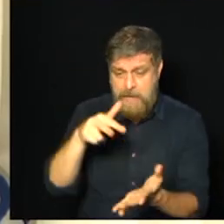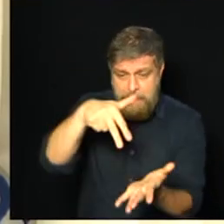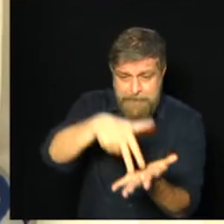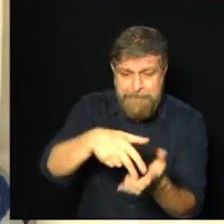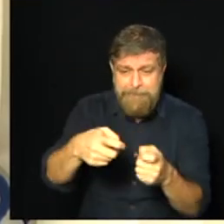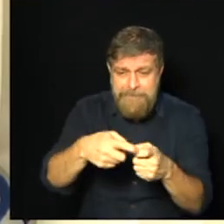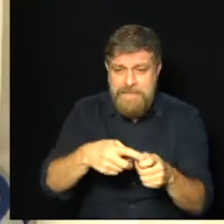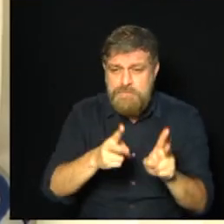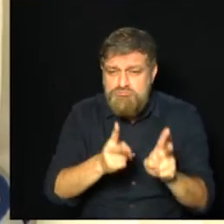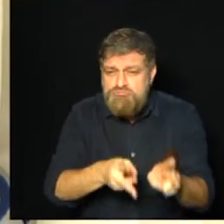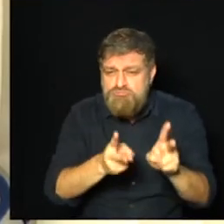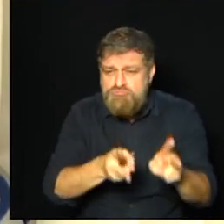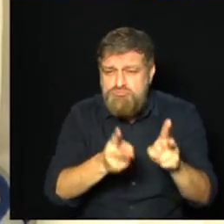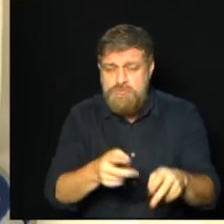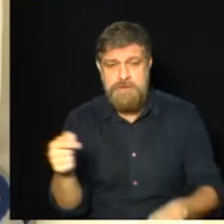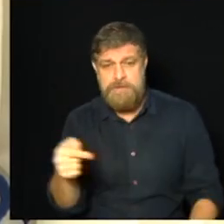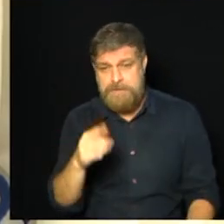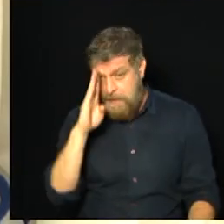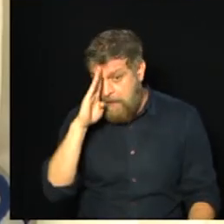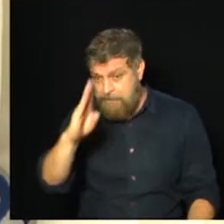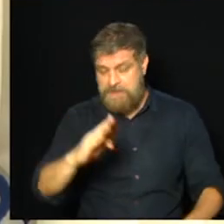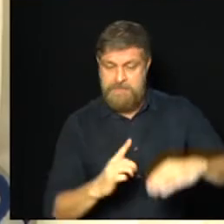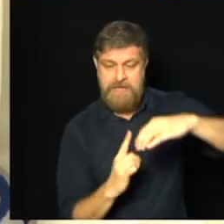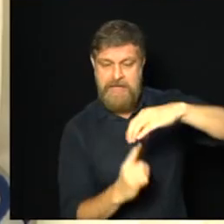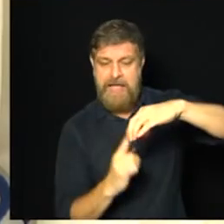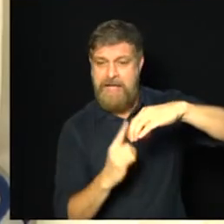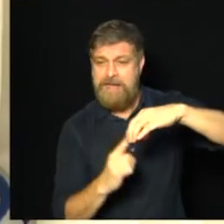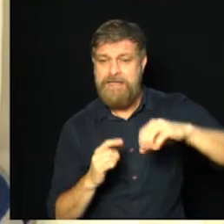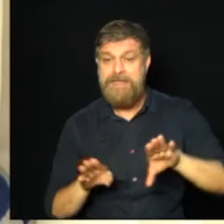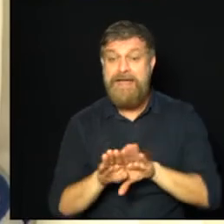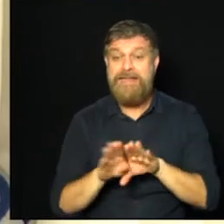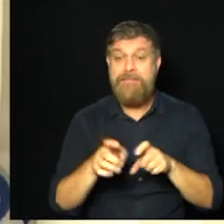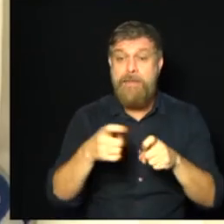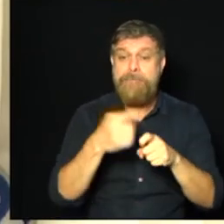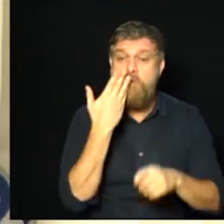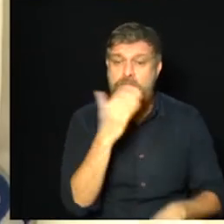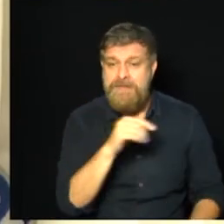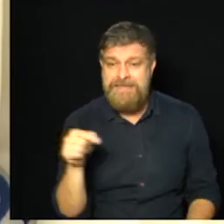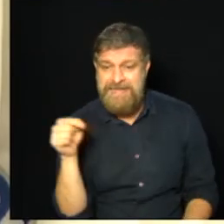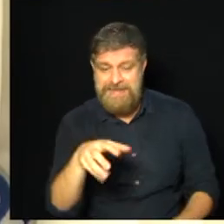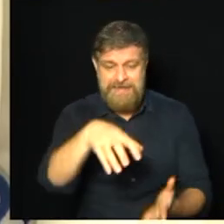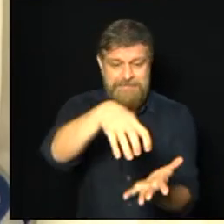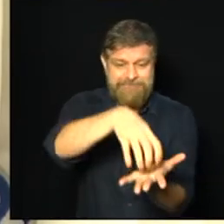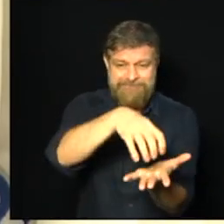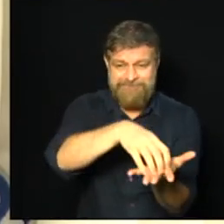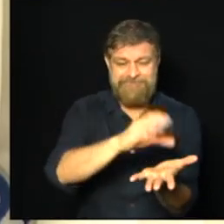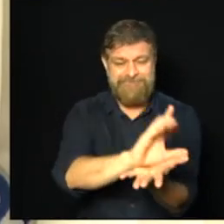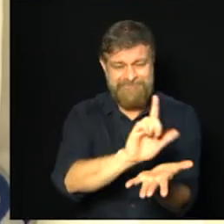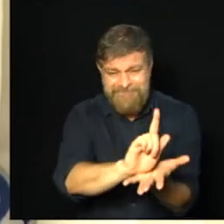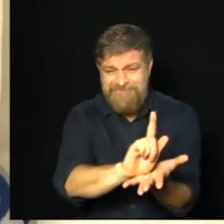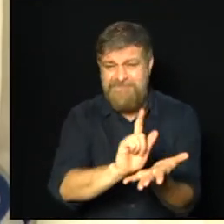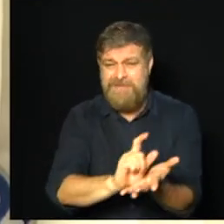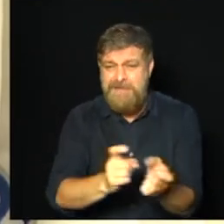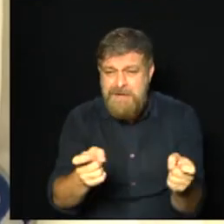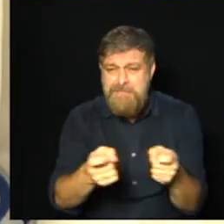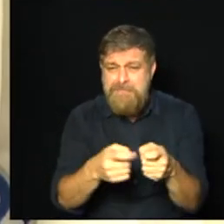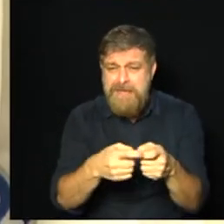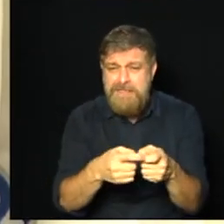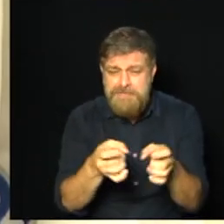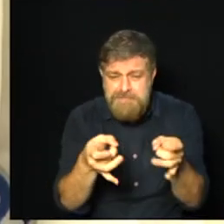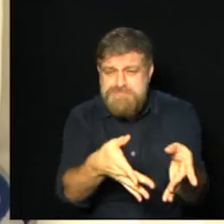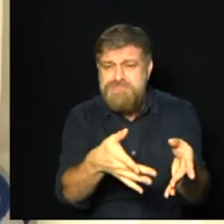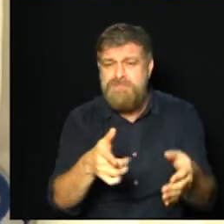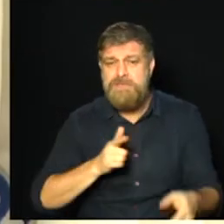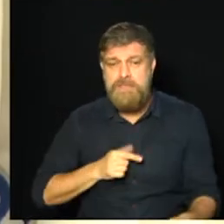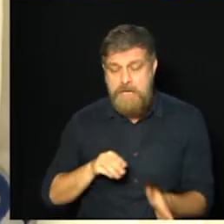médico, principalmente aqui da clínica médica, do pediatra, nessa unidade básica de saúde, e esse novo modal, né,